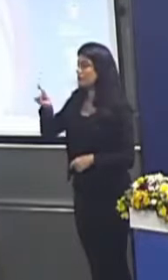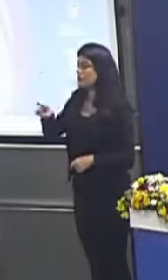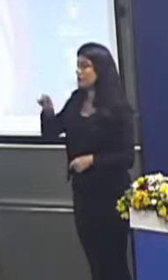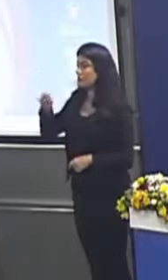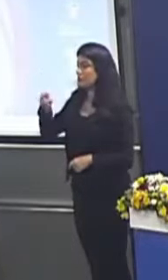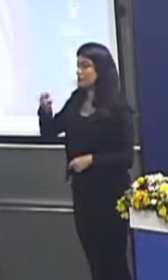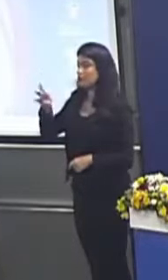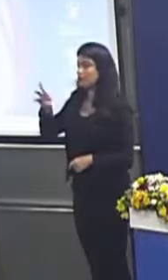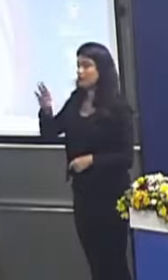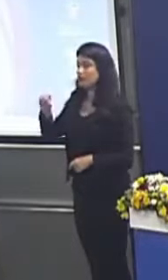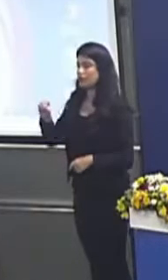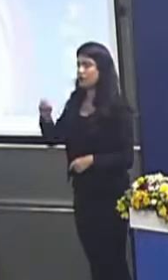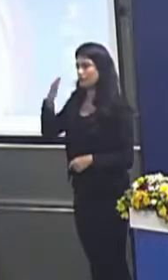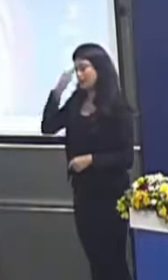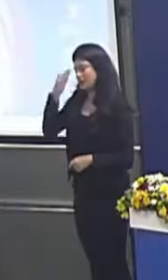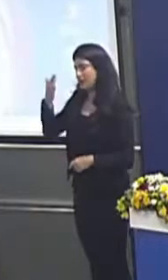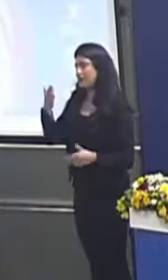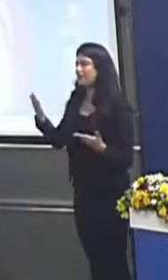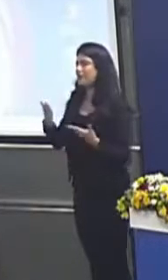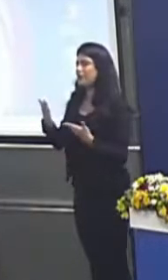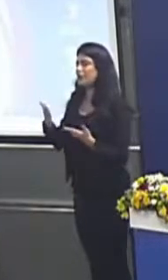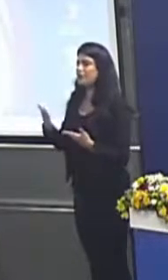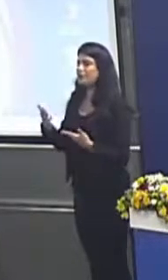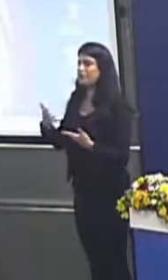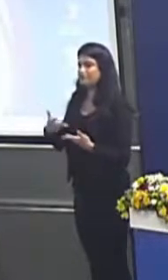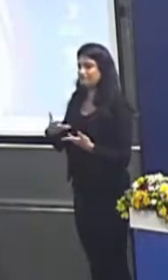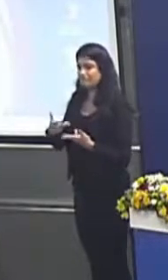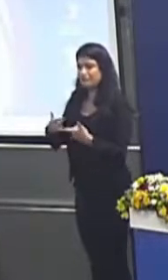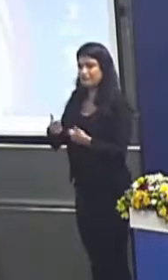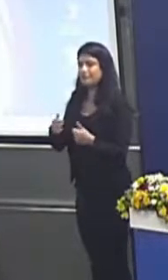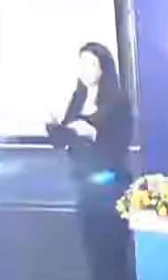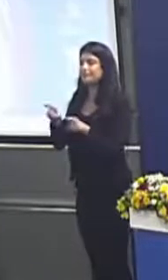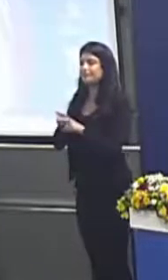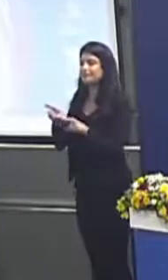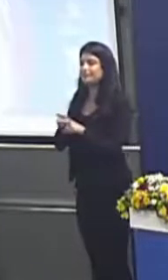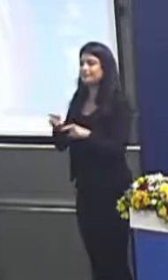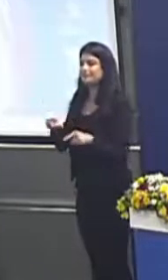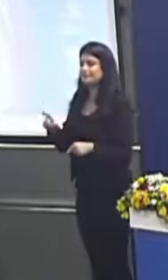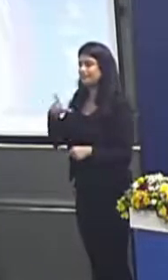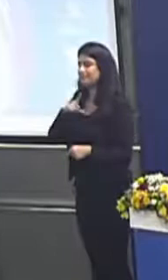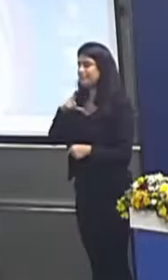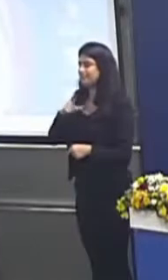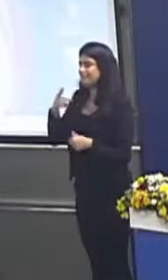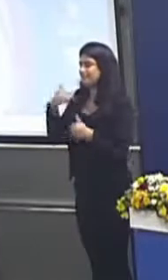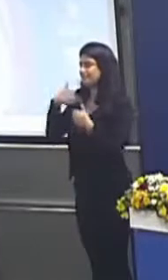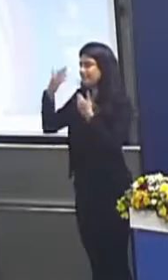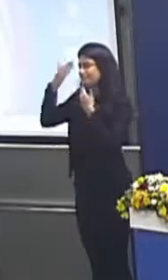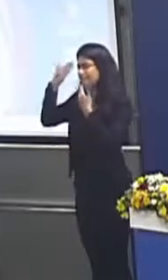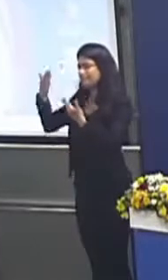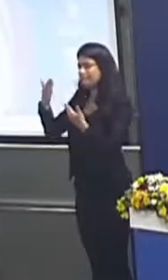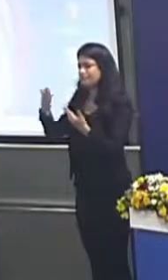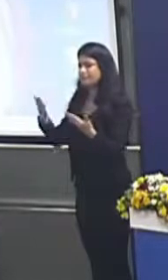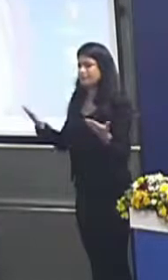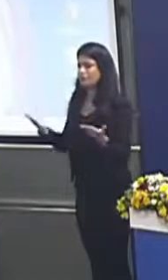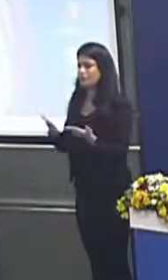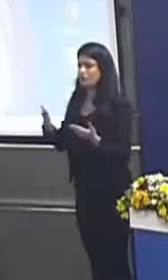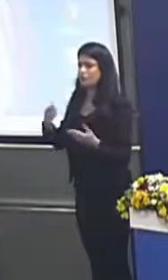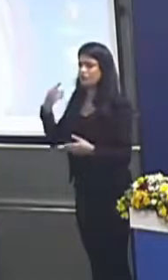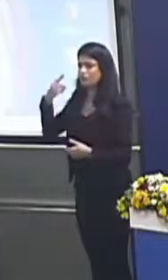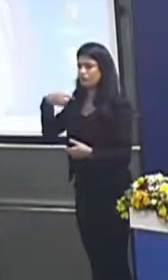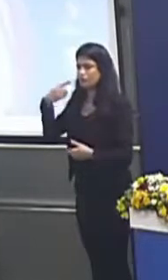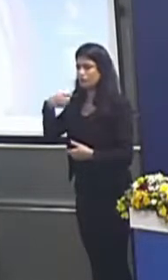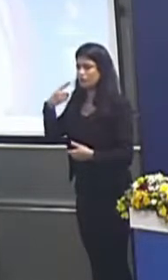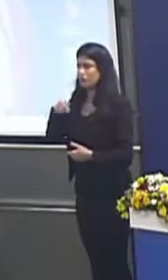deputado, pela acolhida, por nos receber. Também queria fazer um agradecimento à